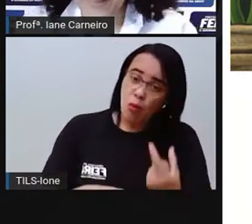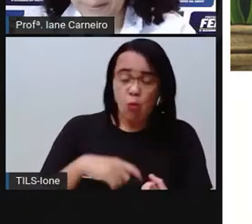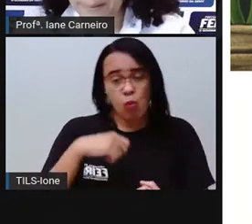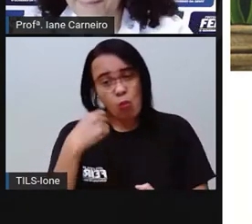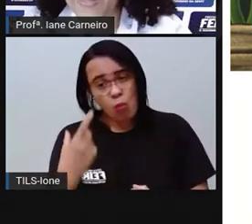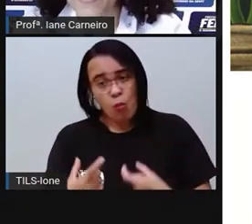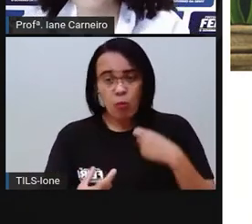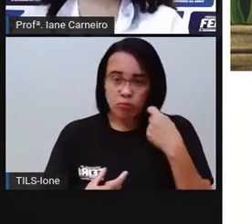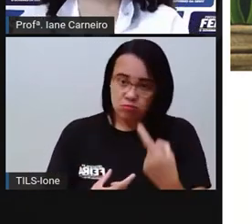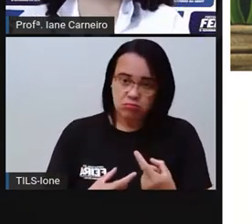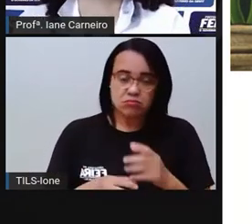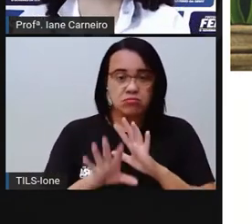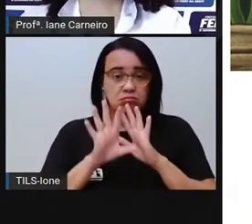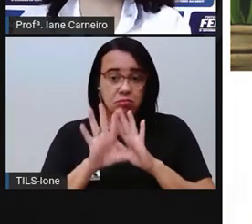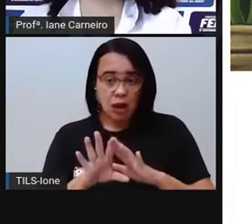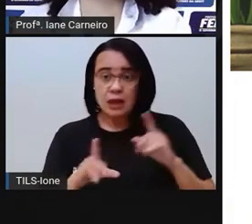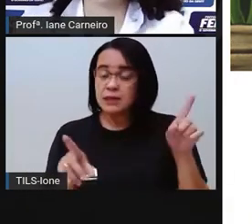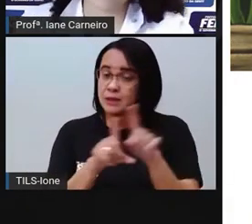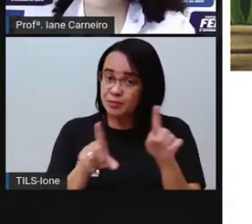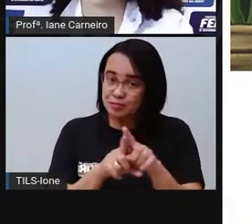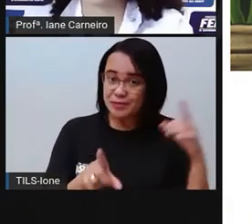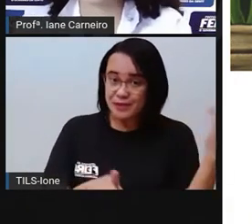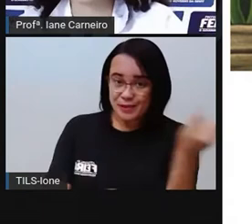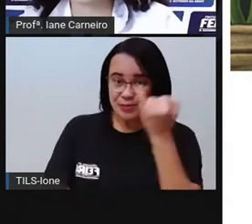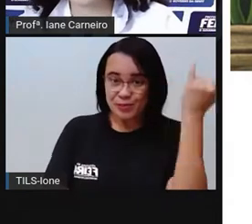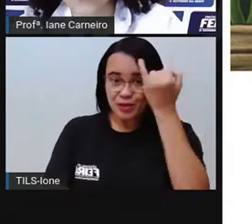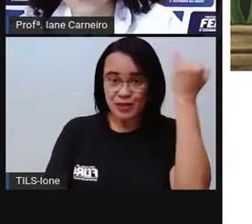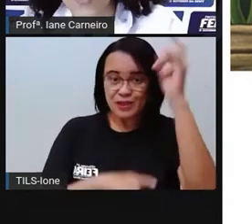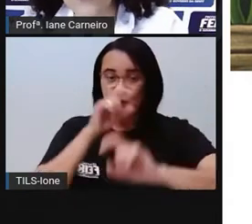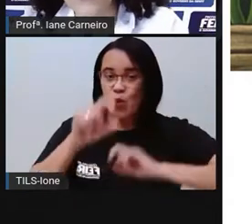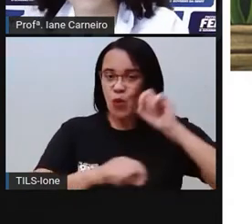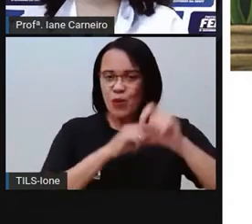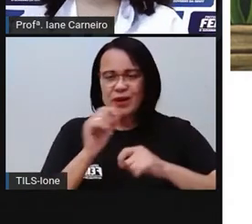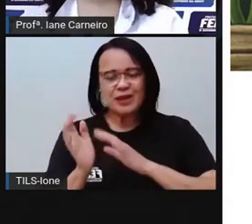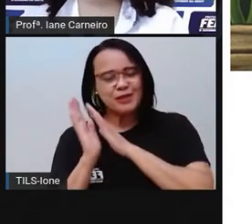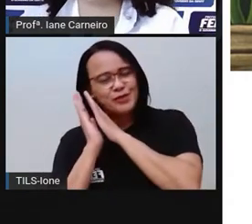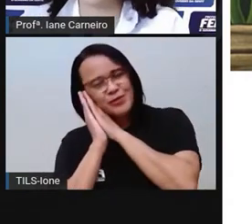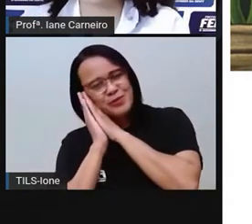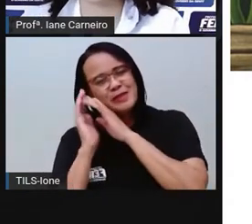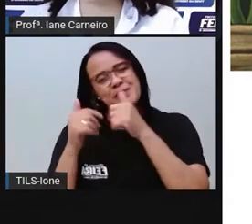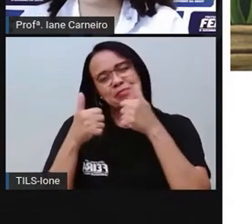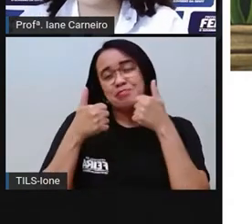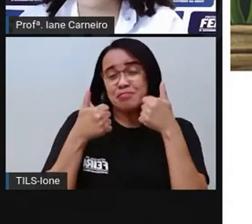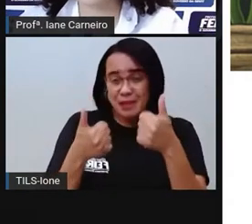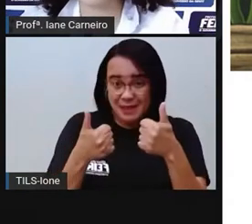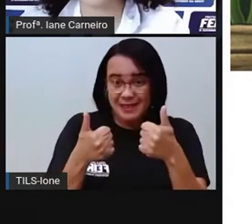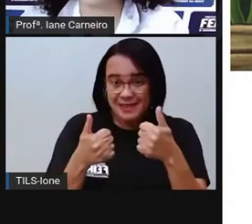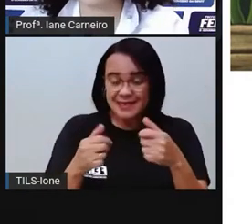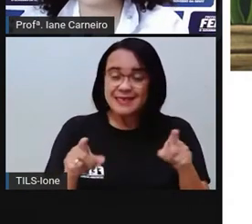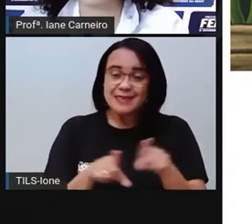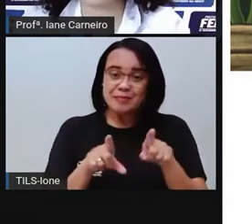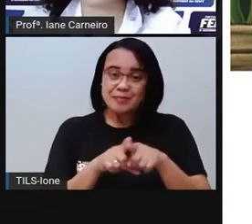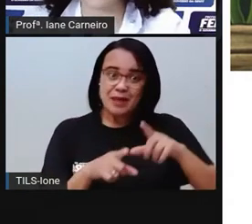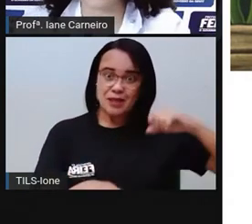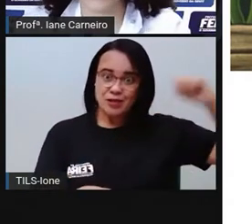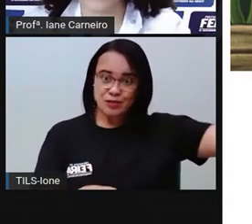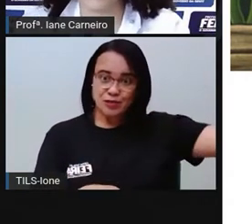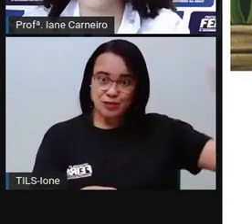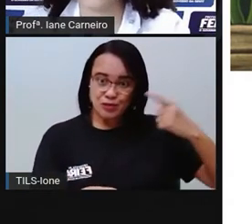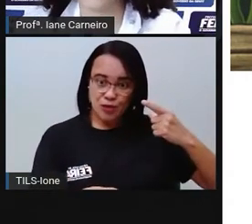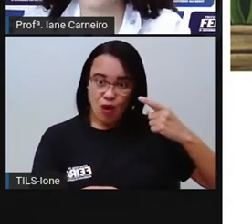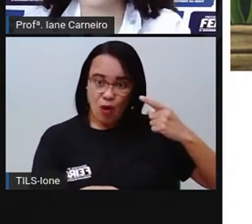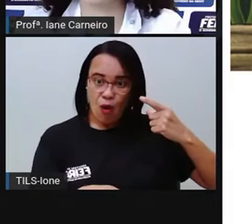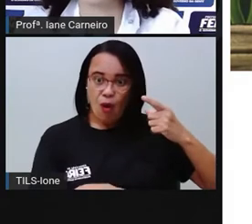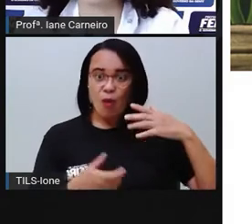dormir bem, de tomar cuidado com o sol, que a gente já viu que é importantíssimo, né? De se prevenir do sol quente, porque